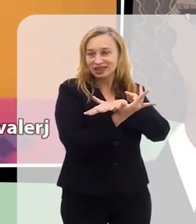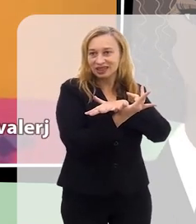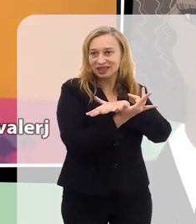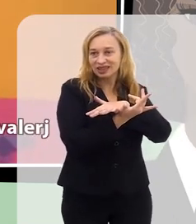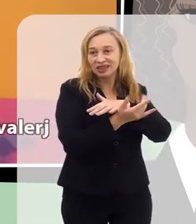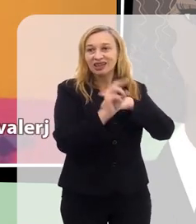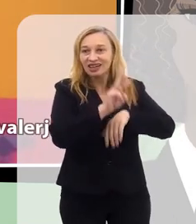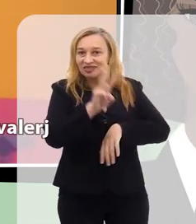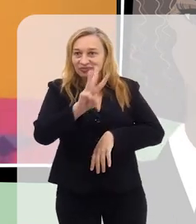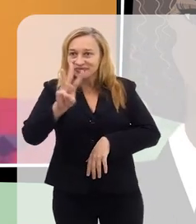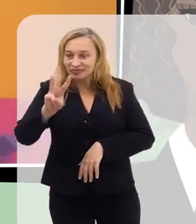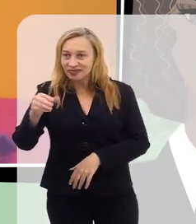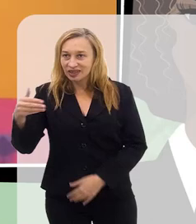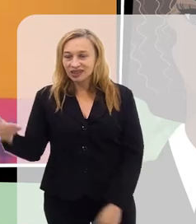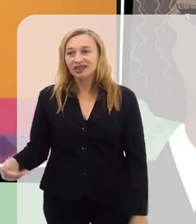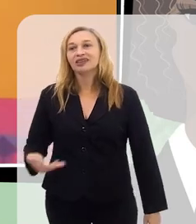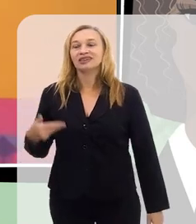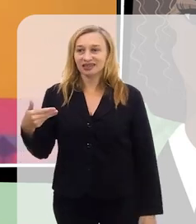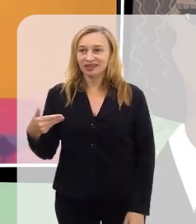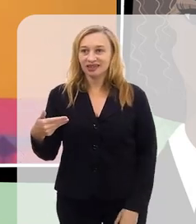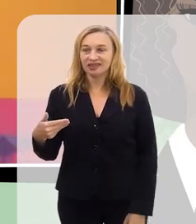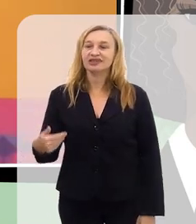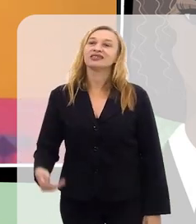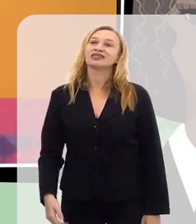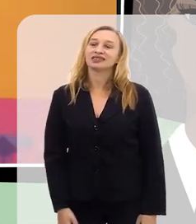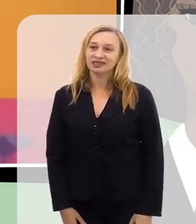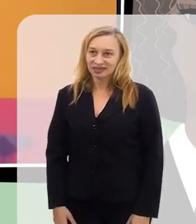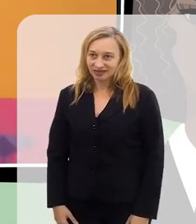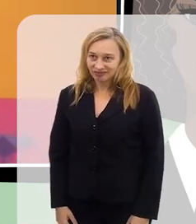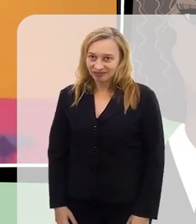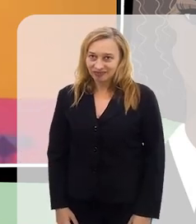sociais e acesse o site